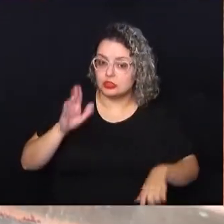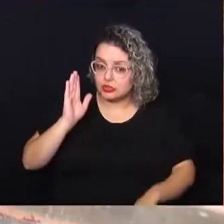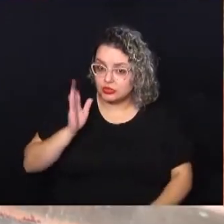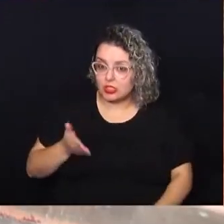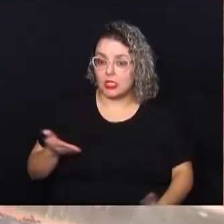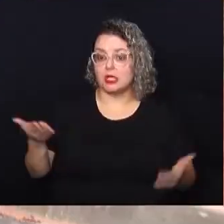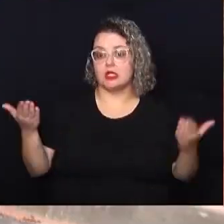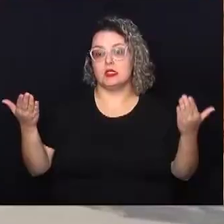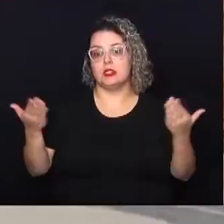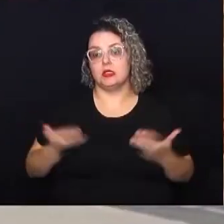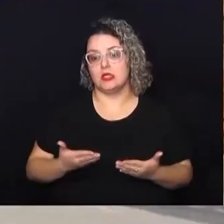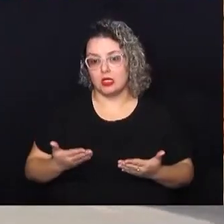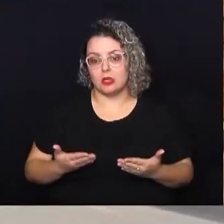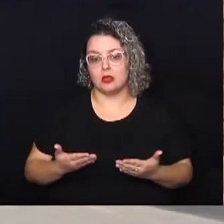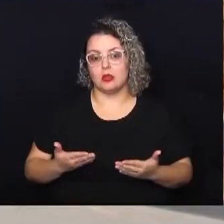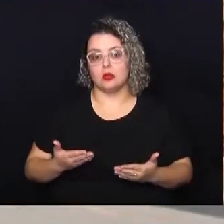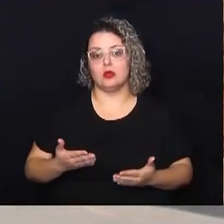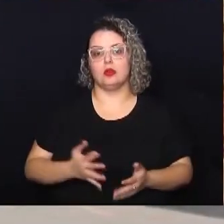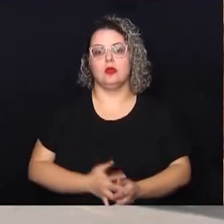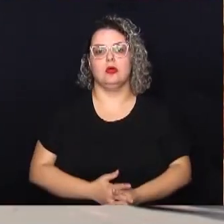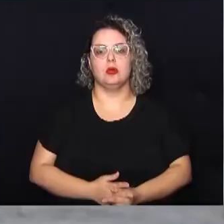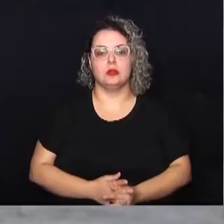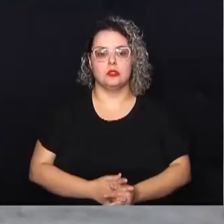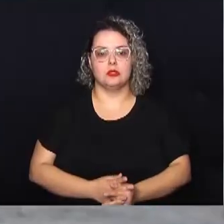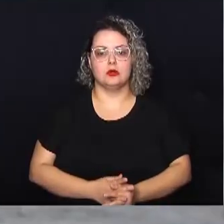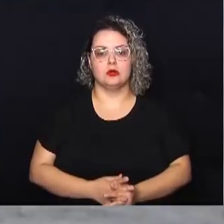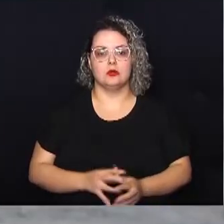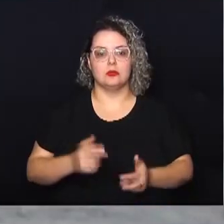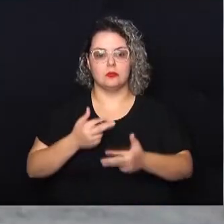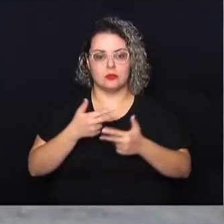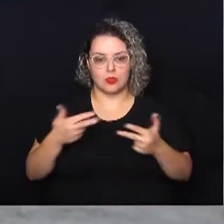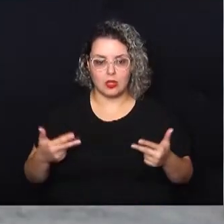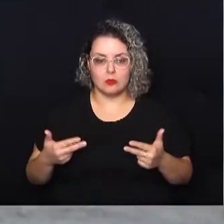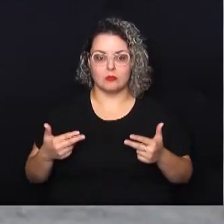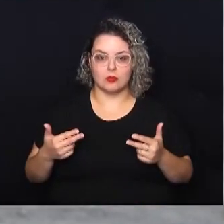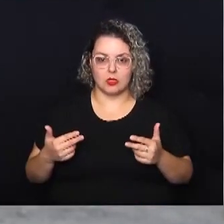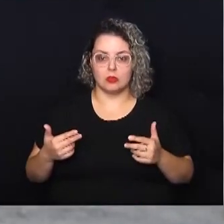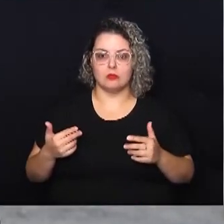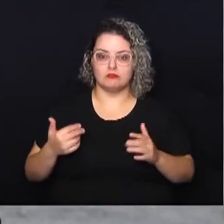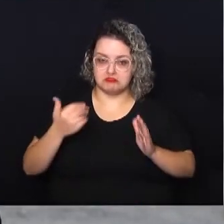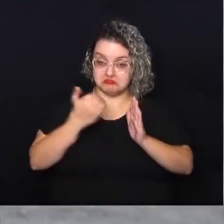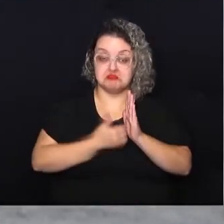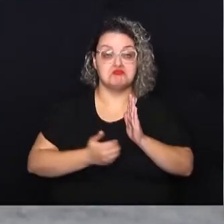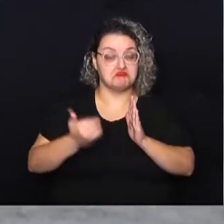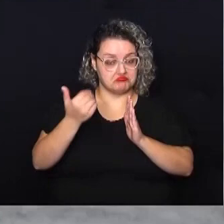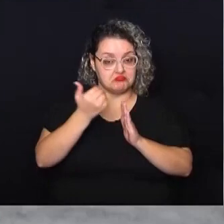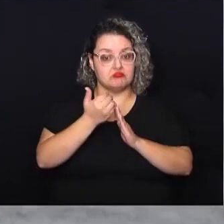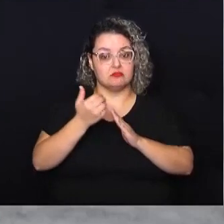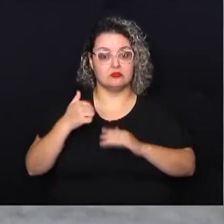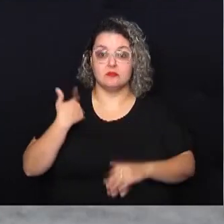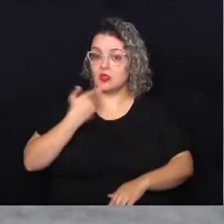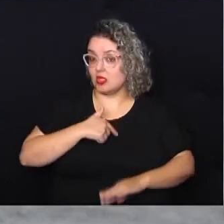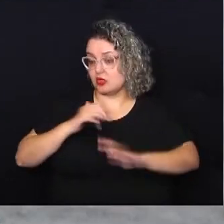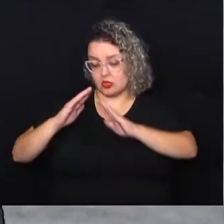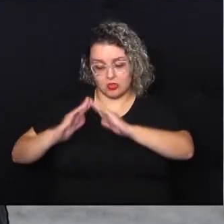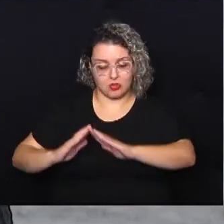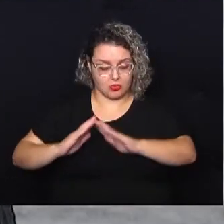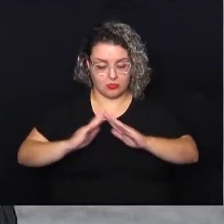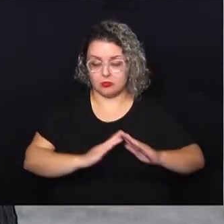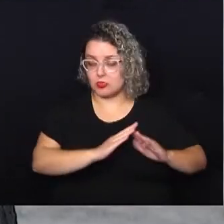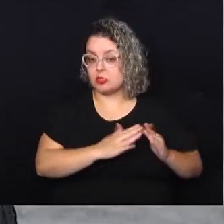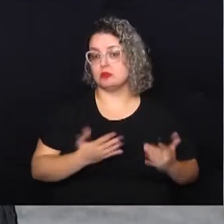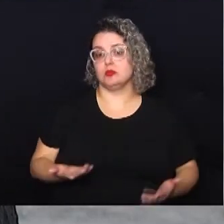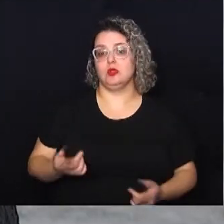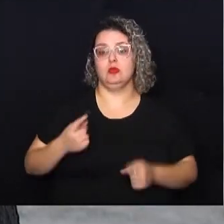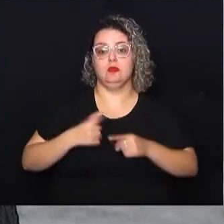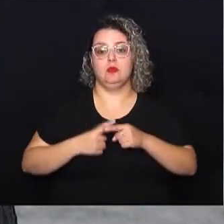ser uma coisa assim bem elevada, os moradores, que os